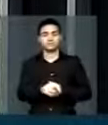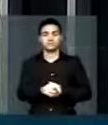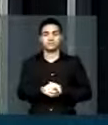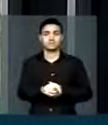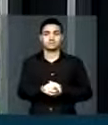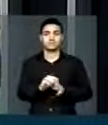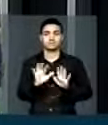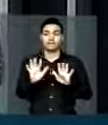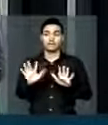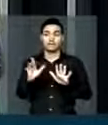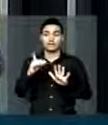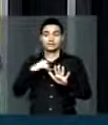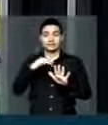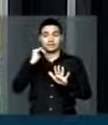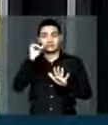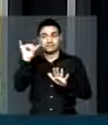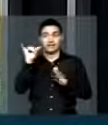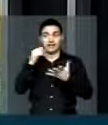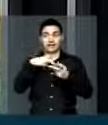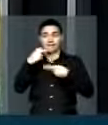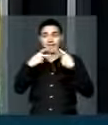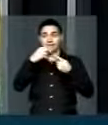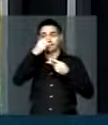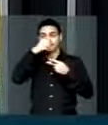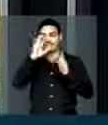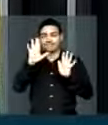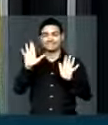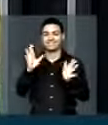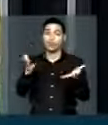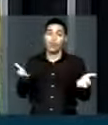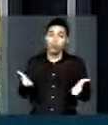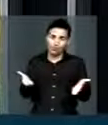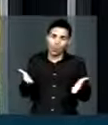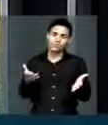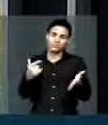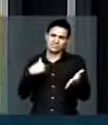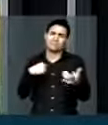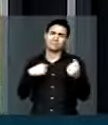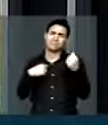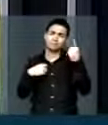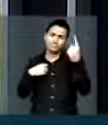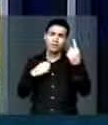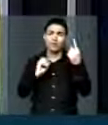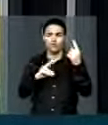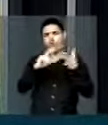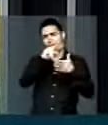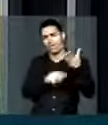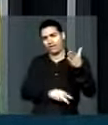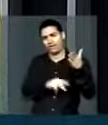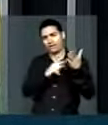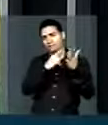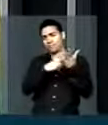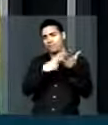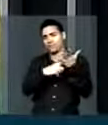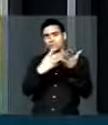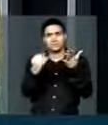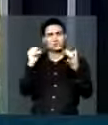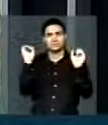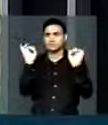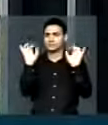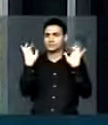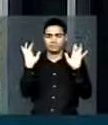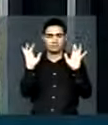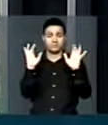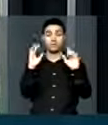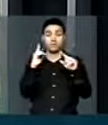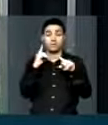que para não correr nenhum risco, hoje eu vou abrir uma exceção a mim mesmo e vou ler o discurso. Repito,